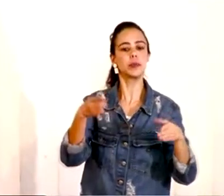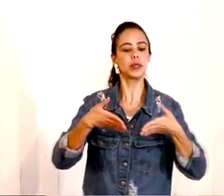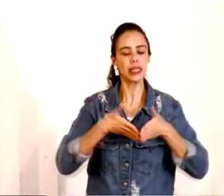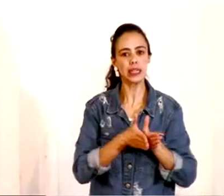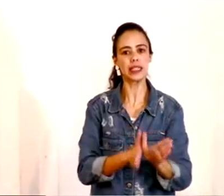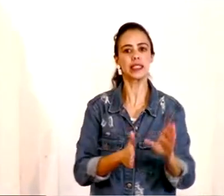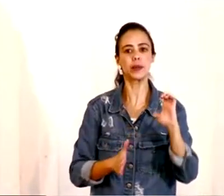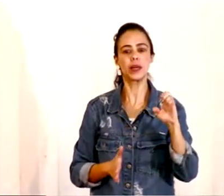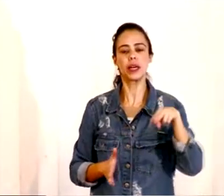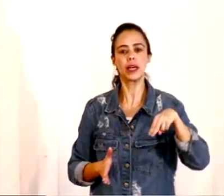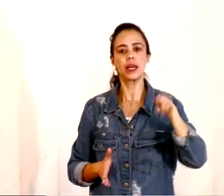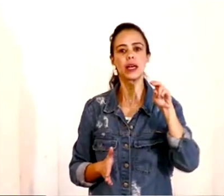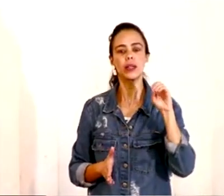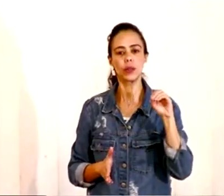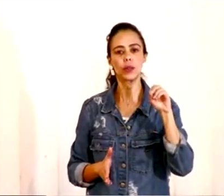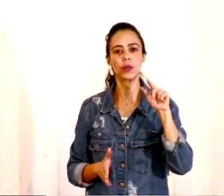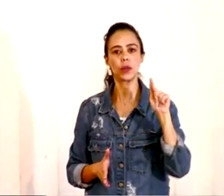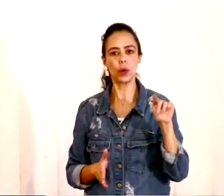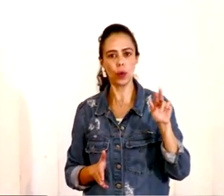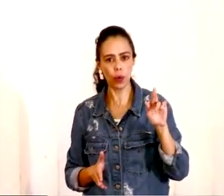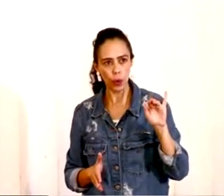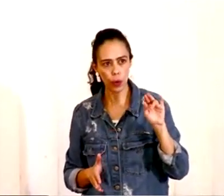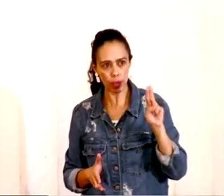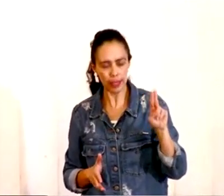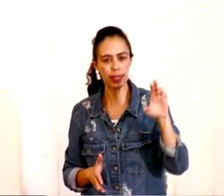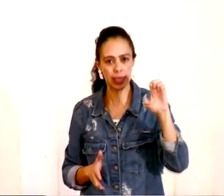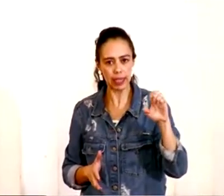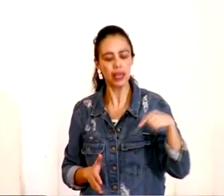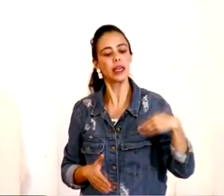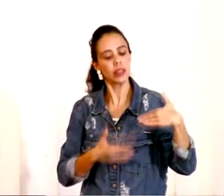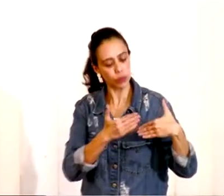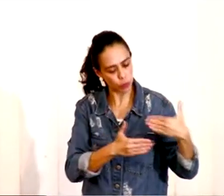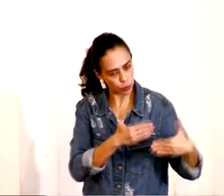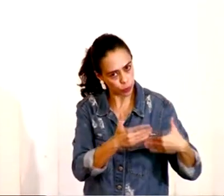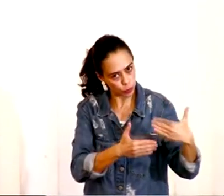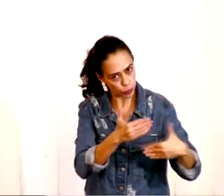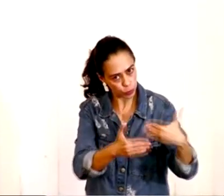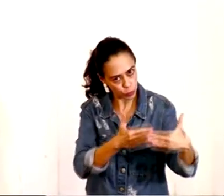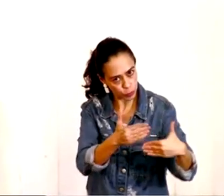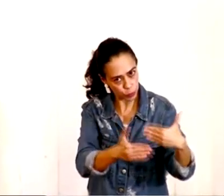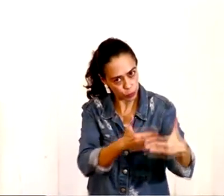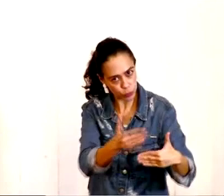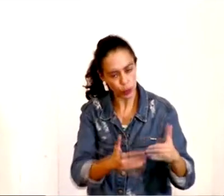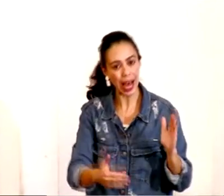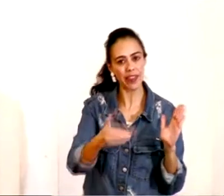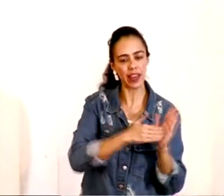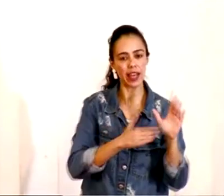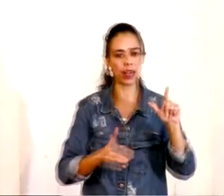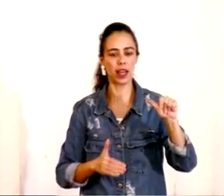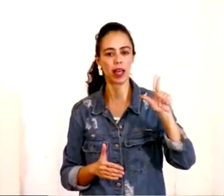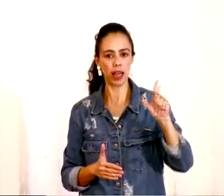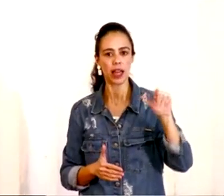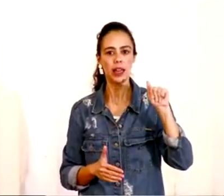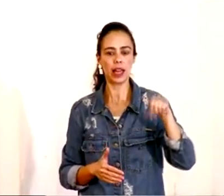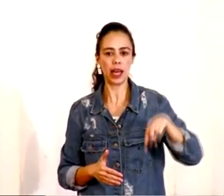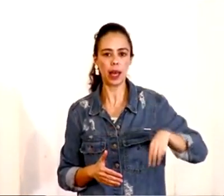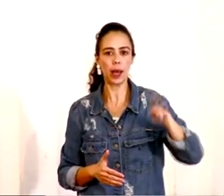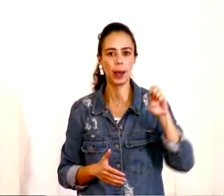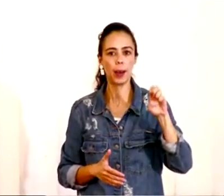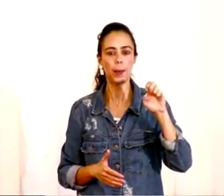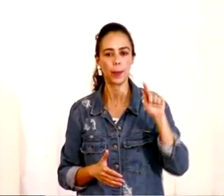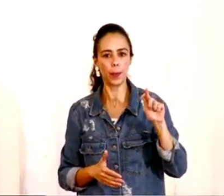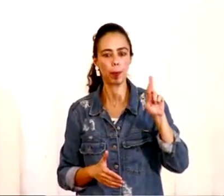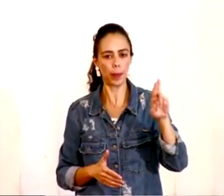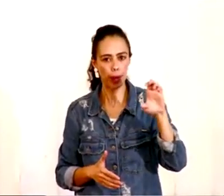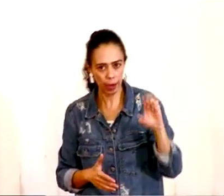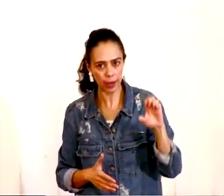gerou Meujael, Meujael a Metusael, e Metusael a Lameque. Lameque tomou para si 2